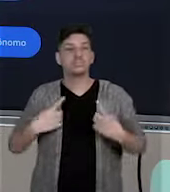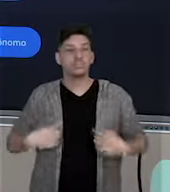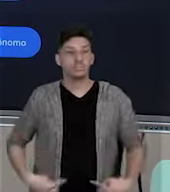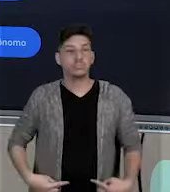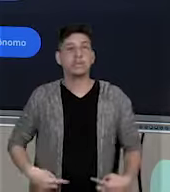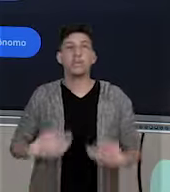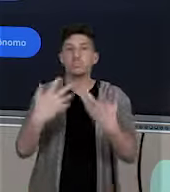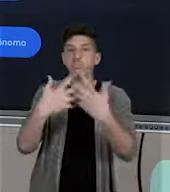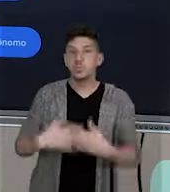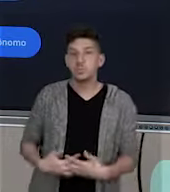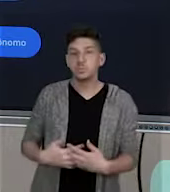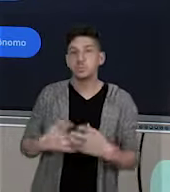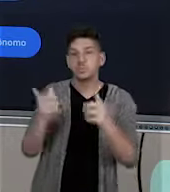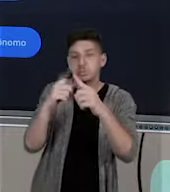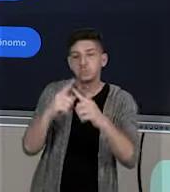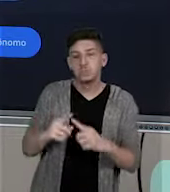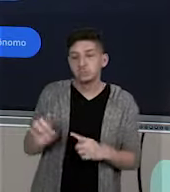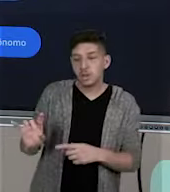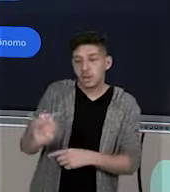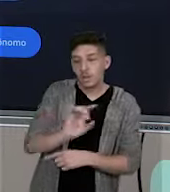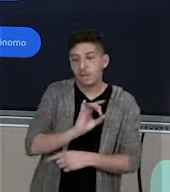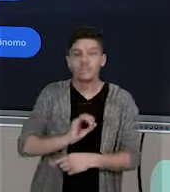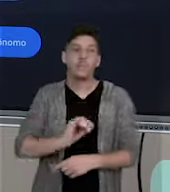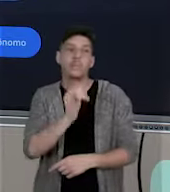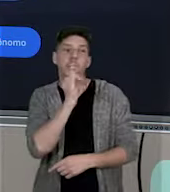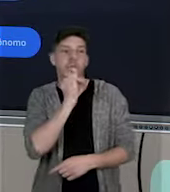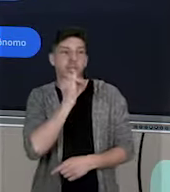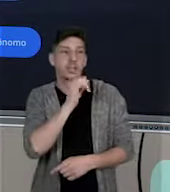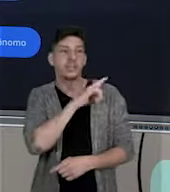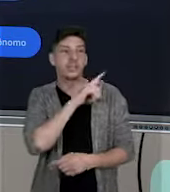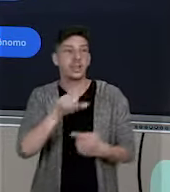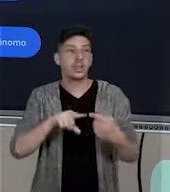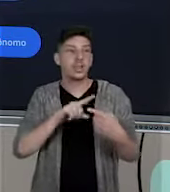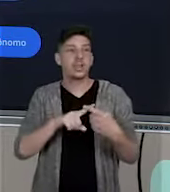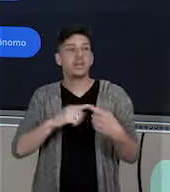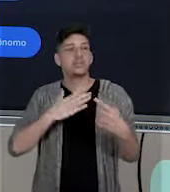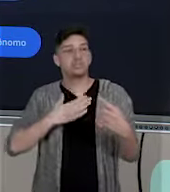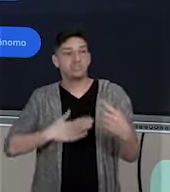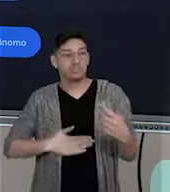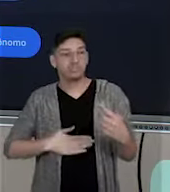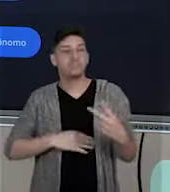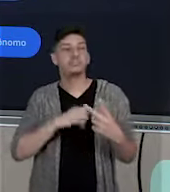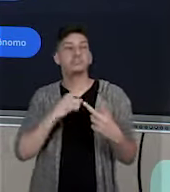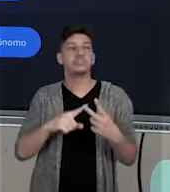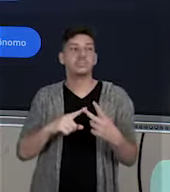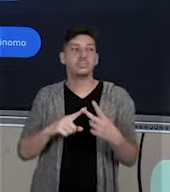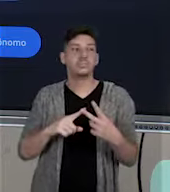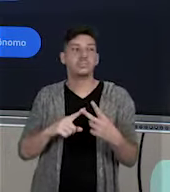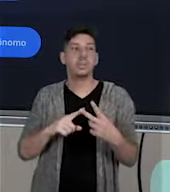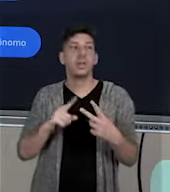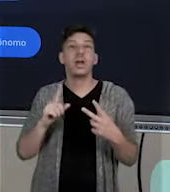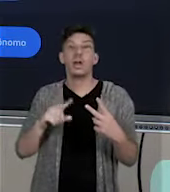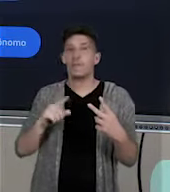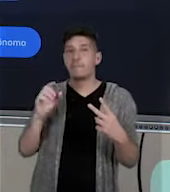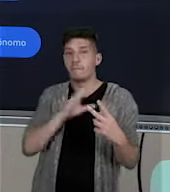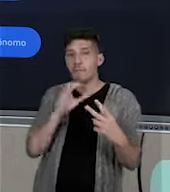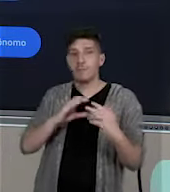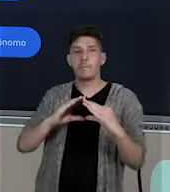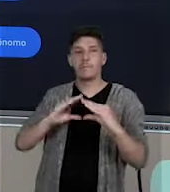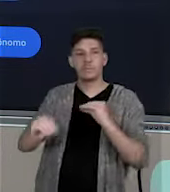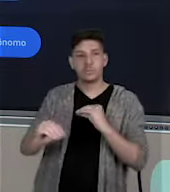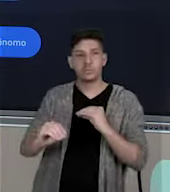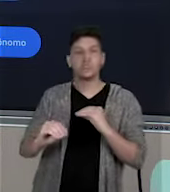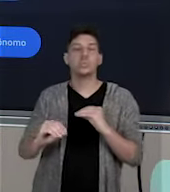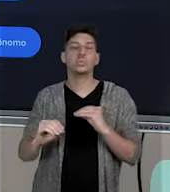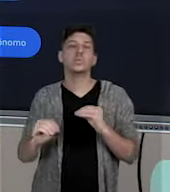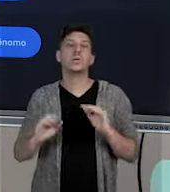outra finalidade. No parasimpático, geralmente são ações de repouso. No simpático, são as ações que a gente fala de luta ou fuga. Mas não necessariamente luta ou